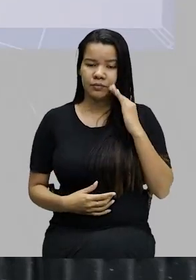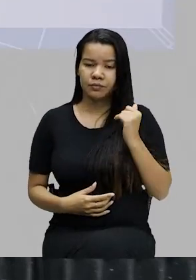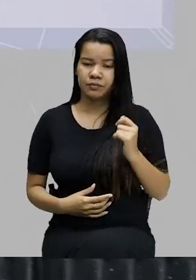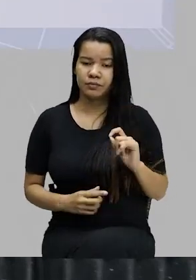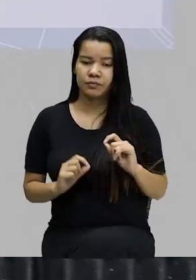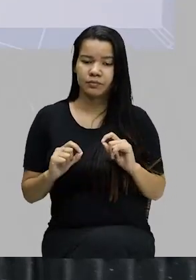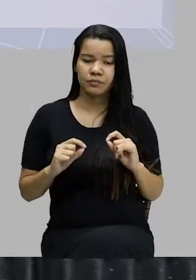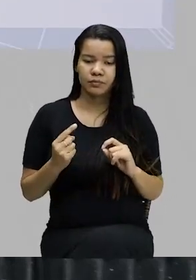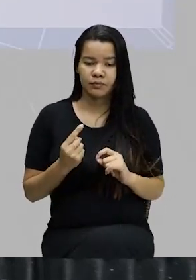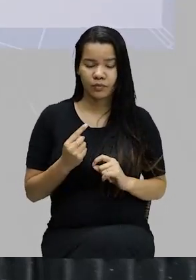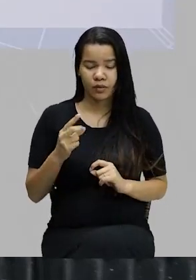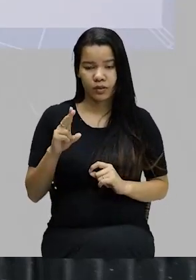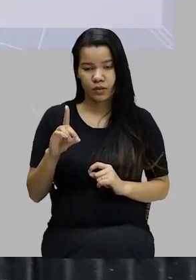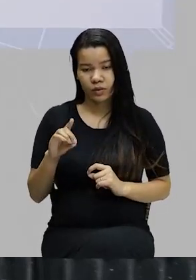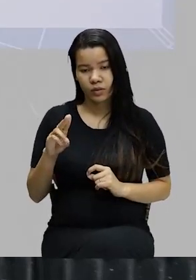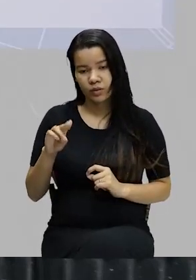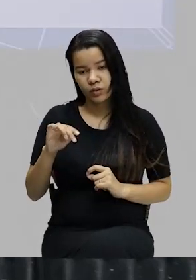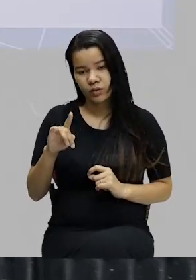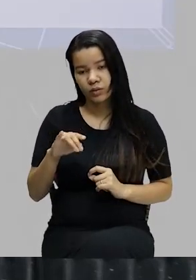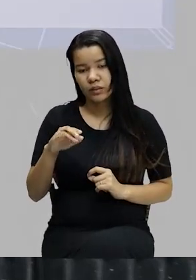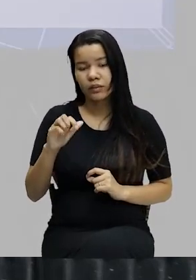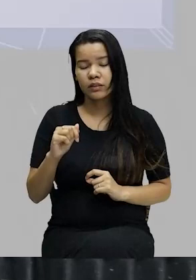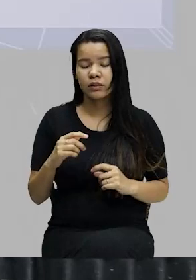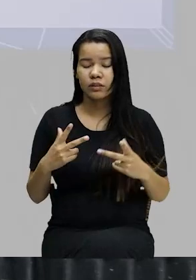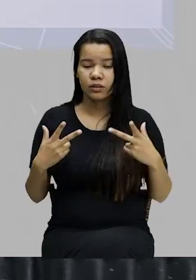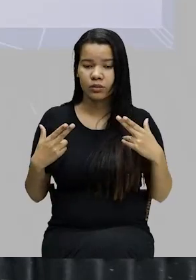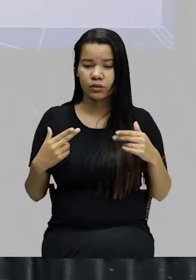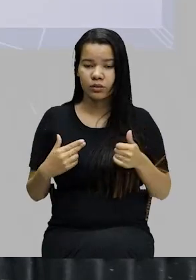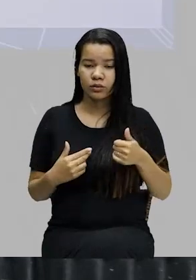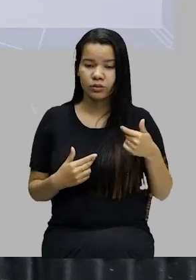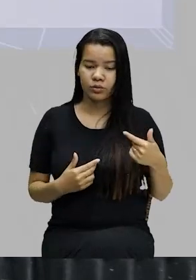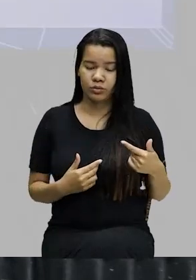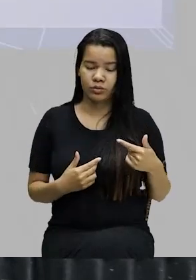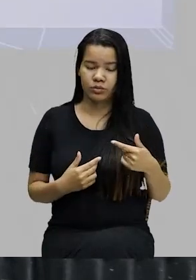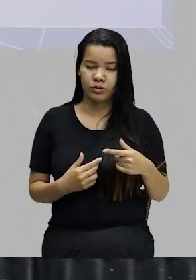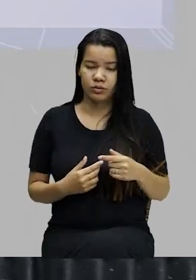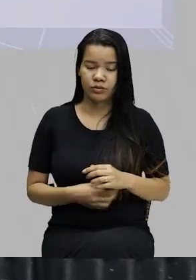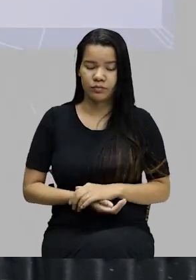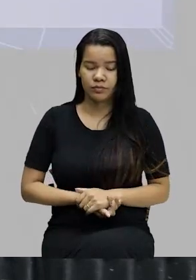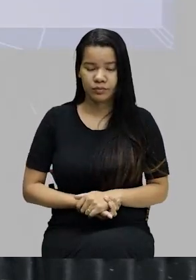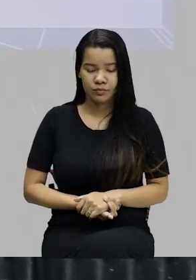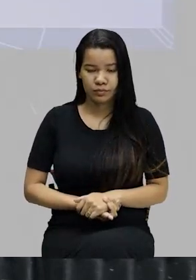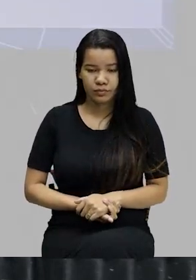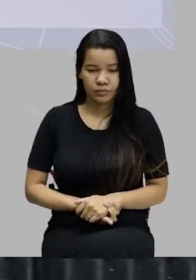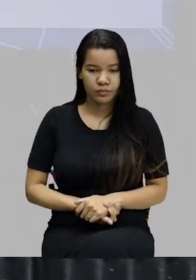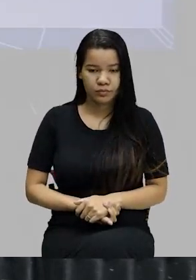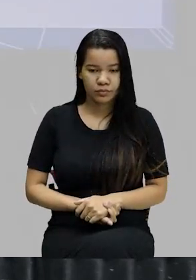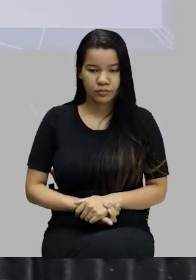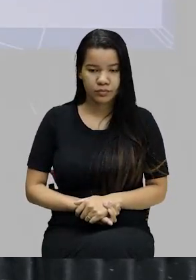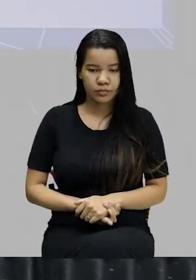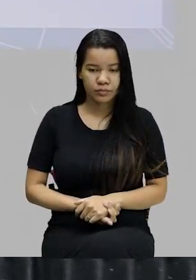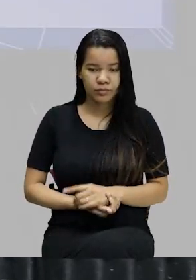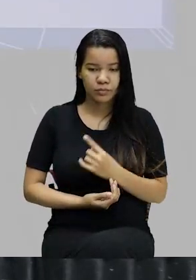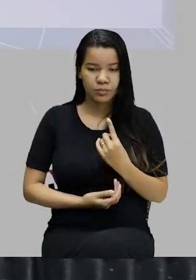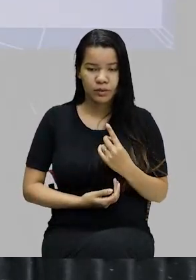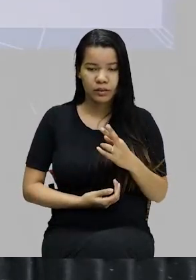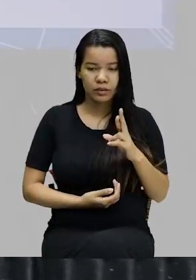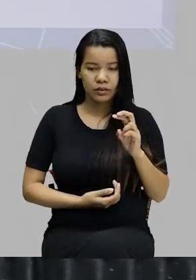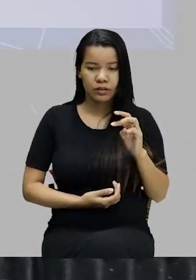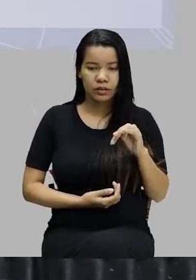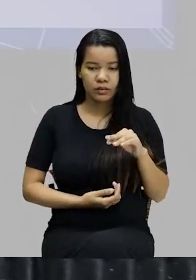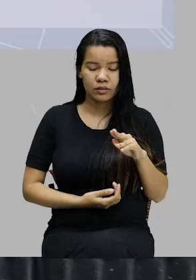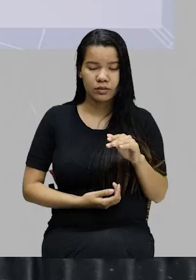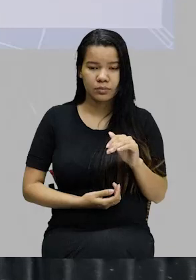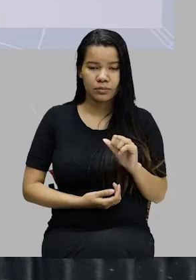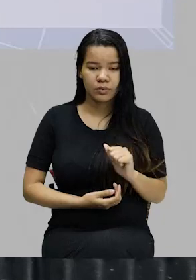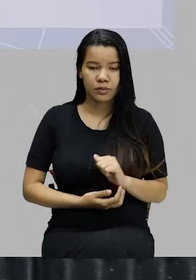a 12. 12 ovos, 12 bananas, 12 laranjas, certo? Uma resma. Eu comprei uma